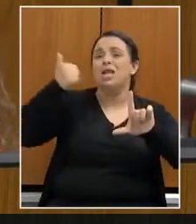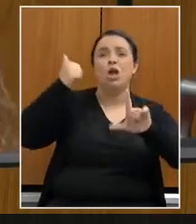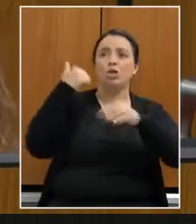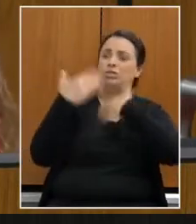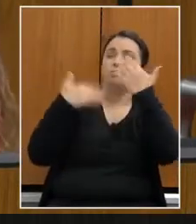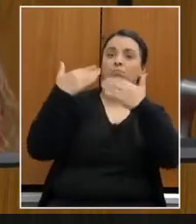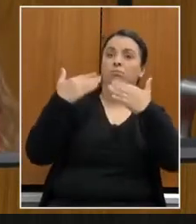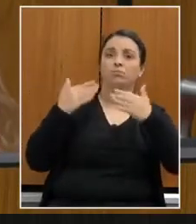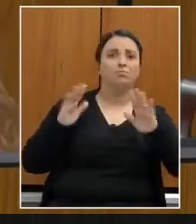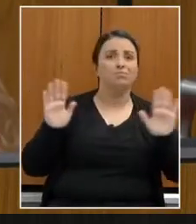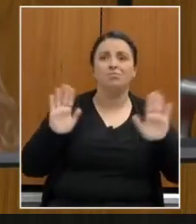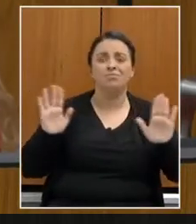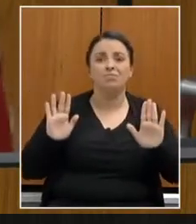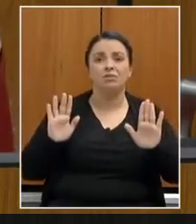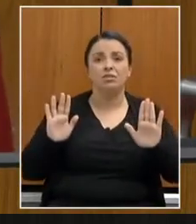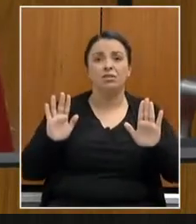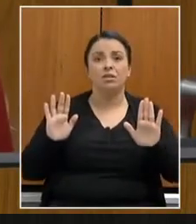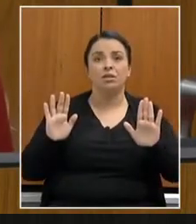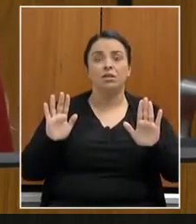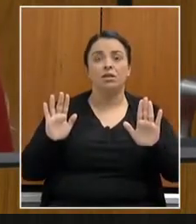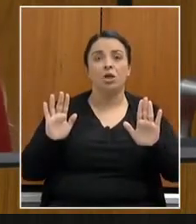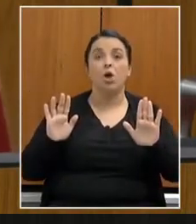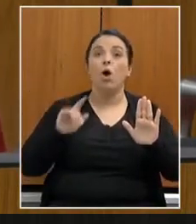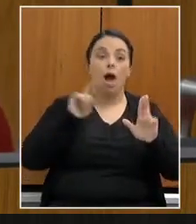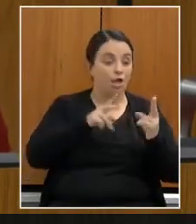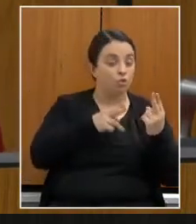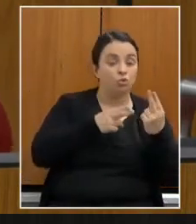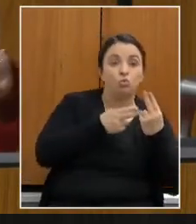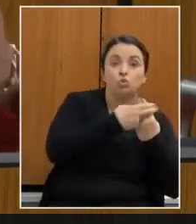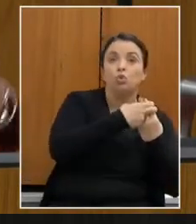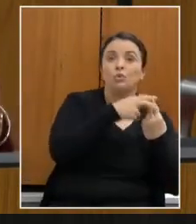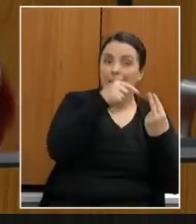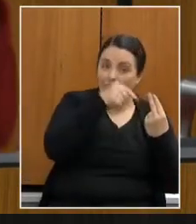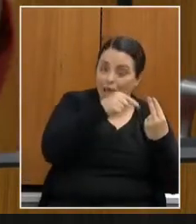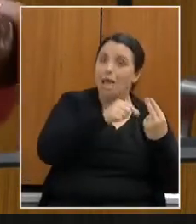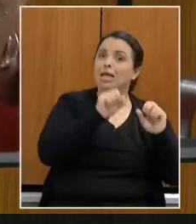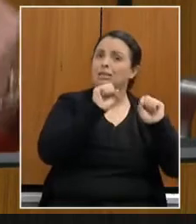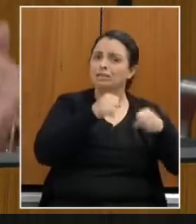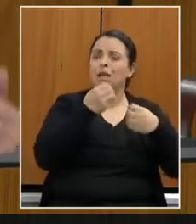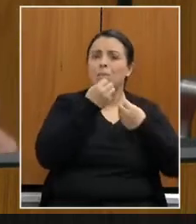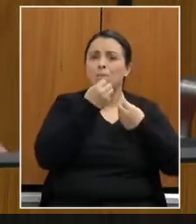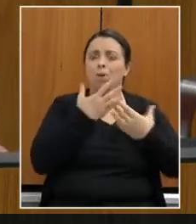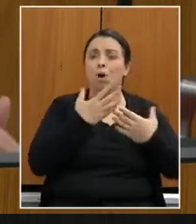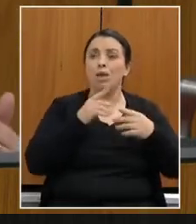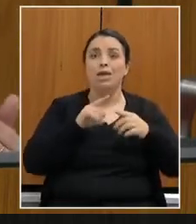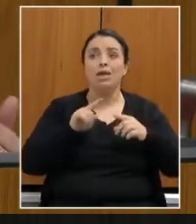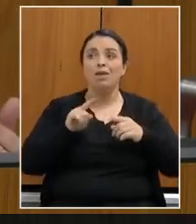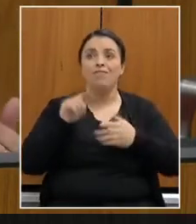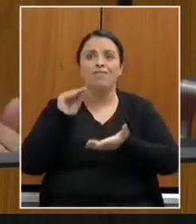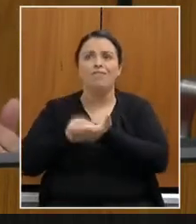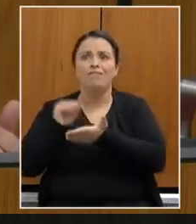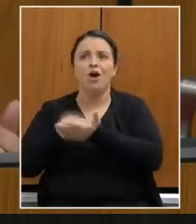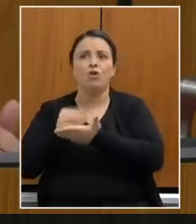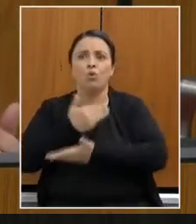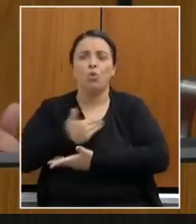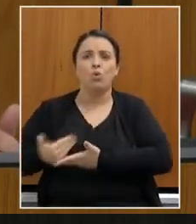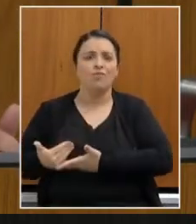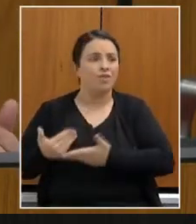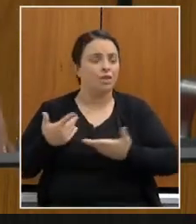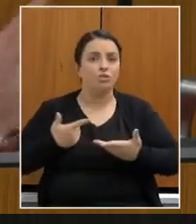SUS que o governo do estado inclusive não aposta tanto porque quer entregar para a OS gestão de hospital